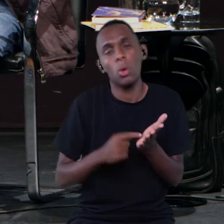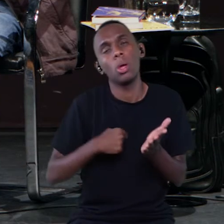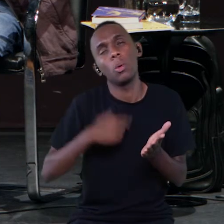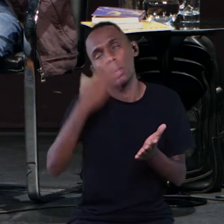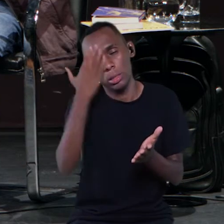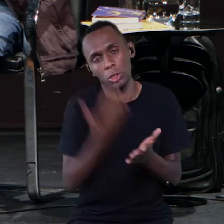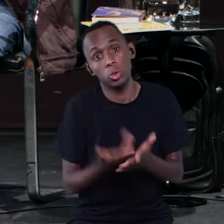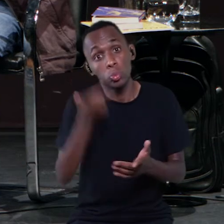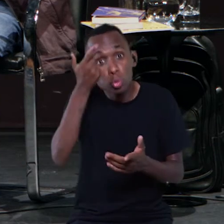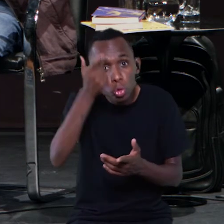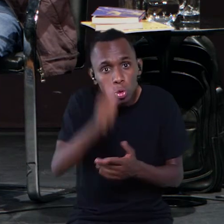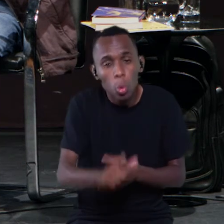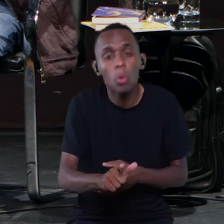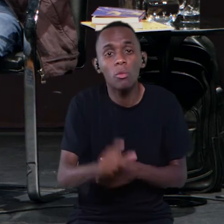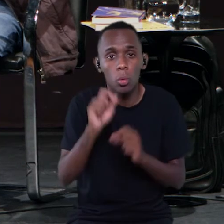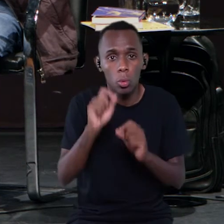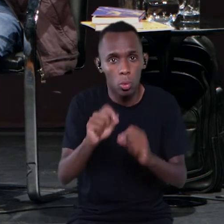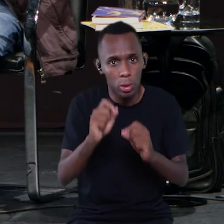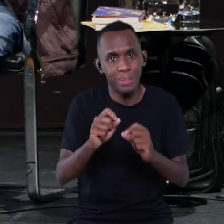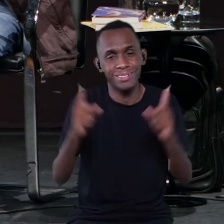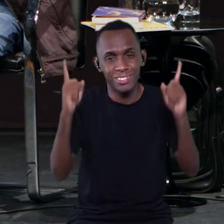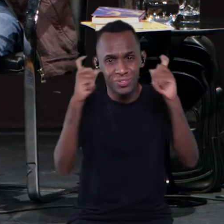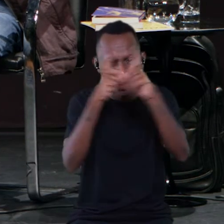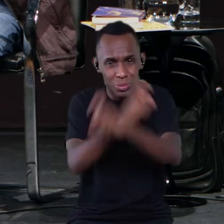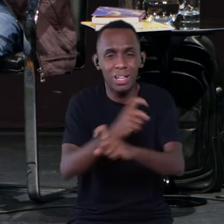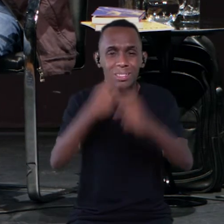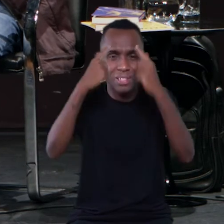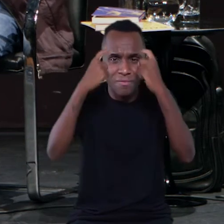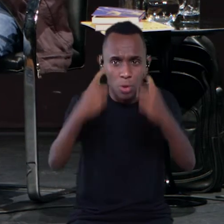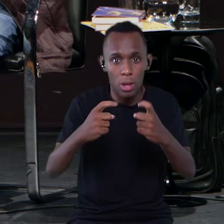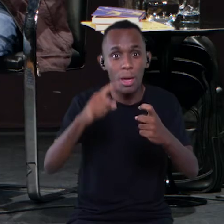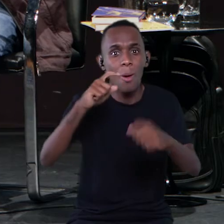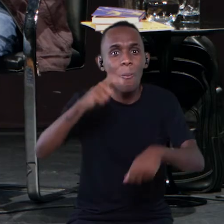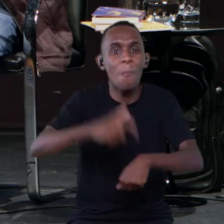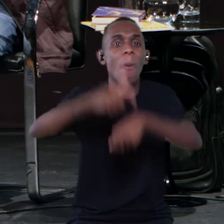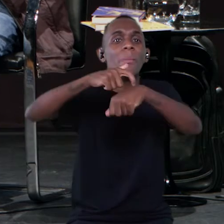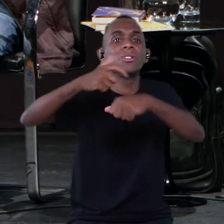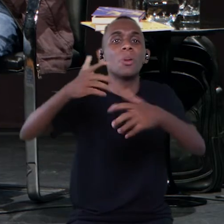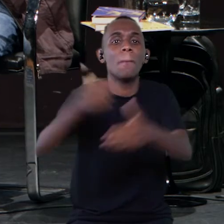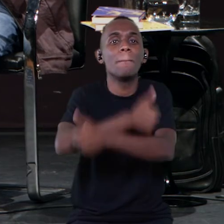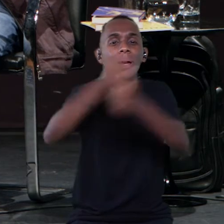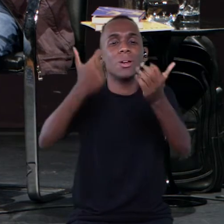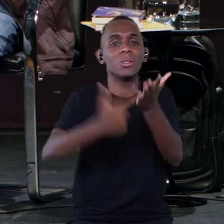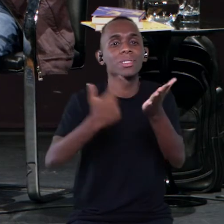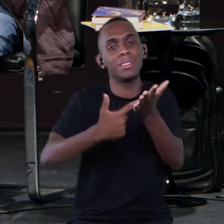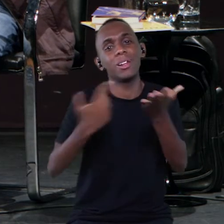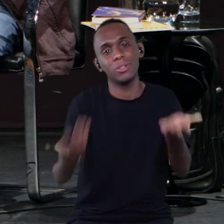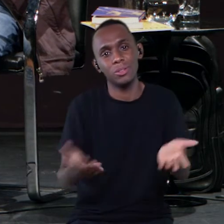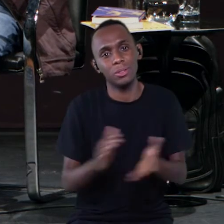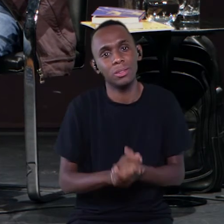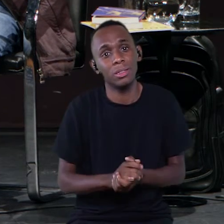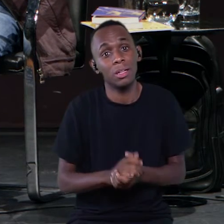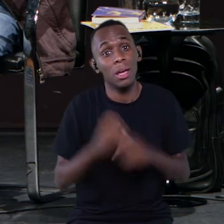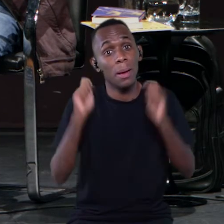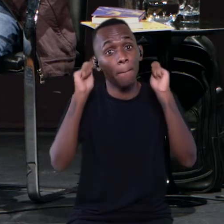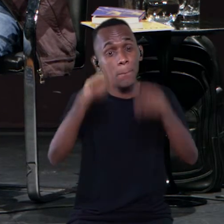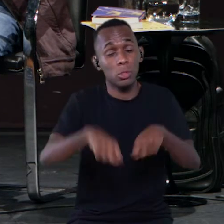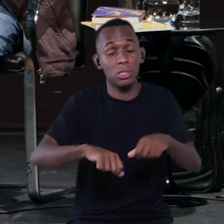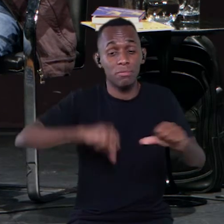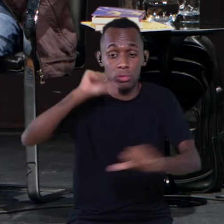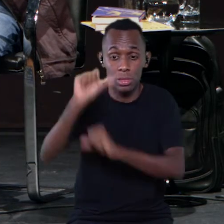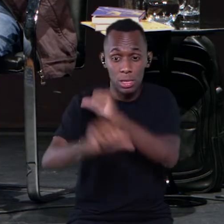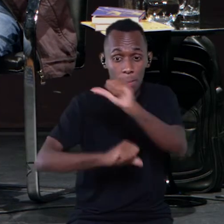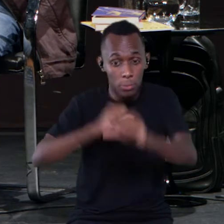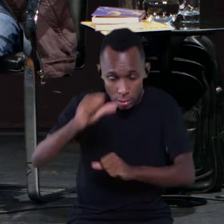que aí, de novo, quando há dificuldade, a tragédia, eu acho que é o momento mais fértil para a literatura. Mas tem a capacidade da reinvenção,